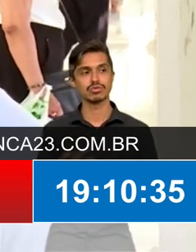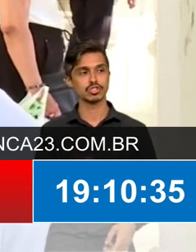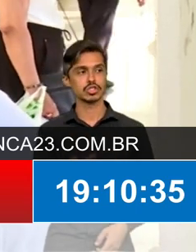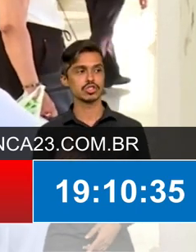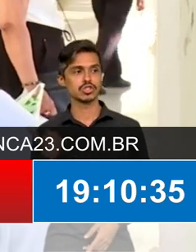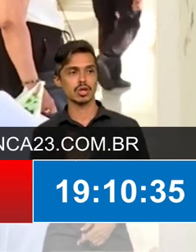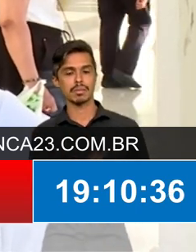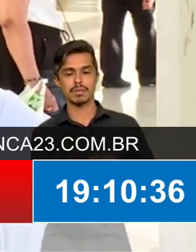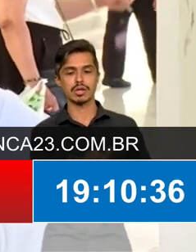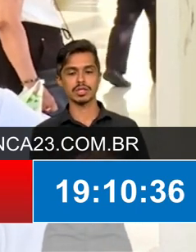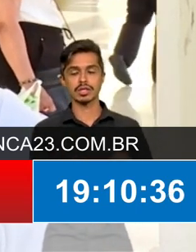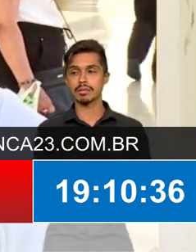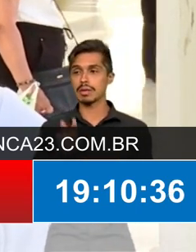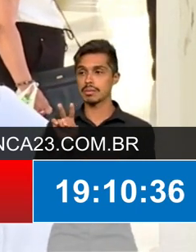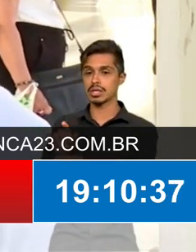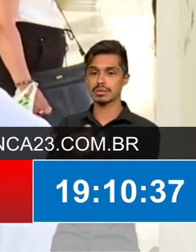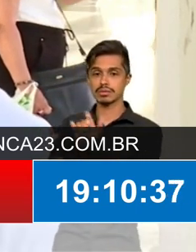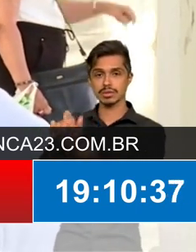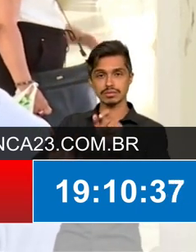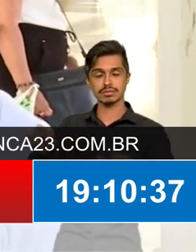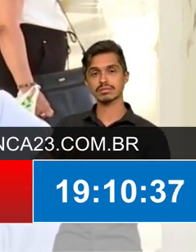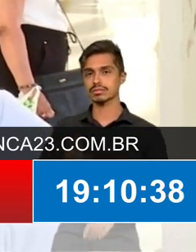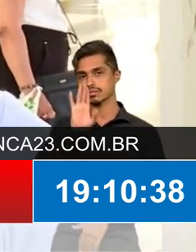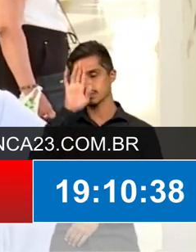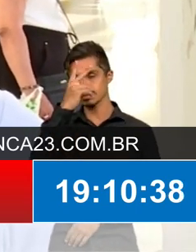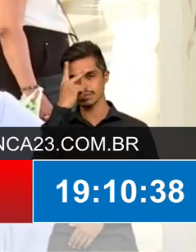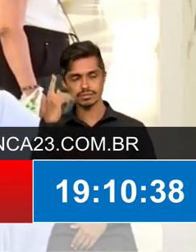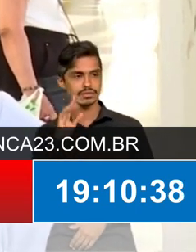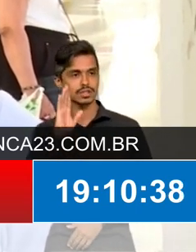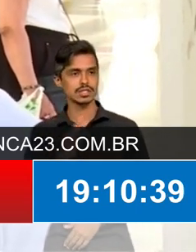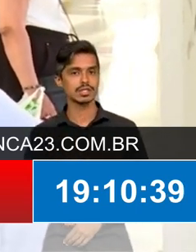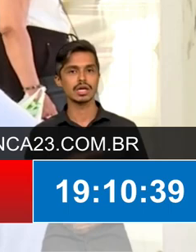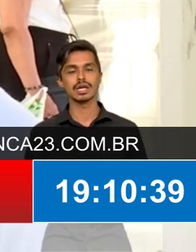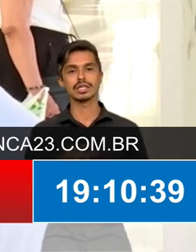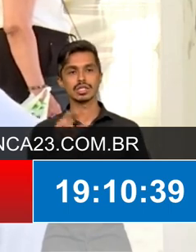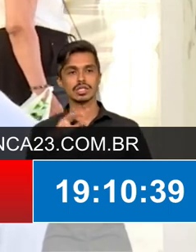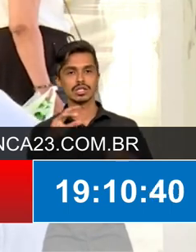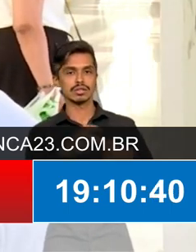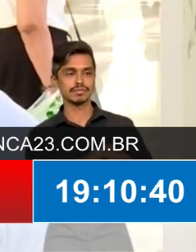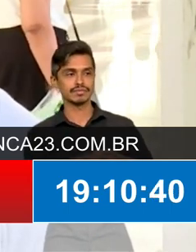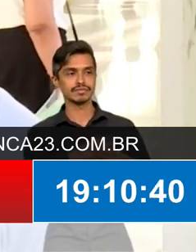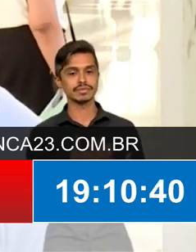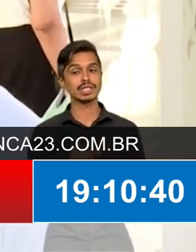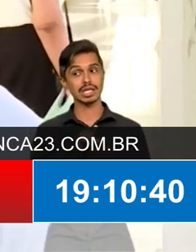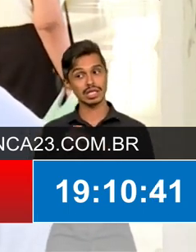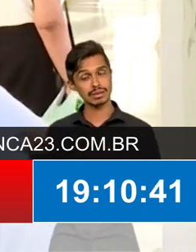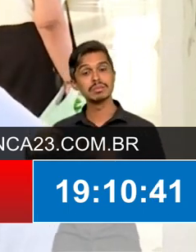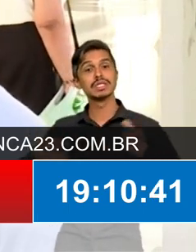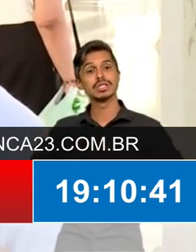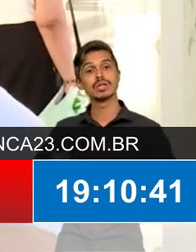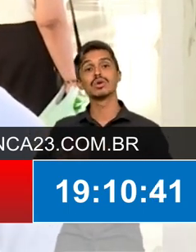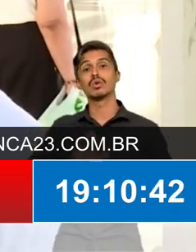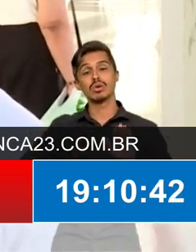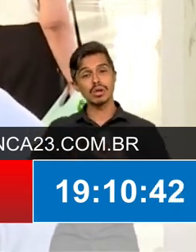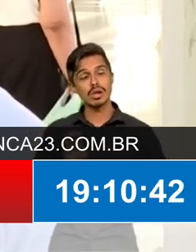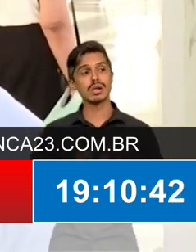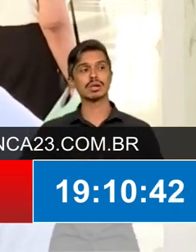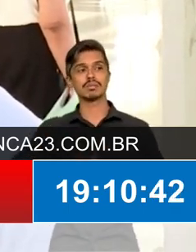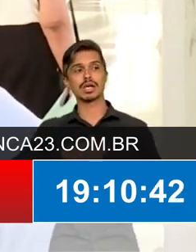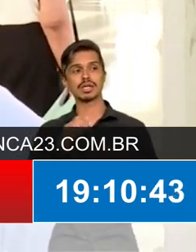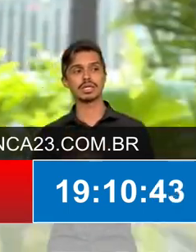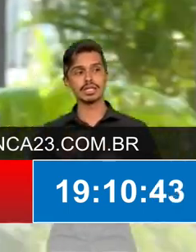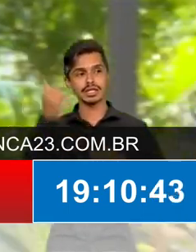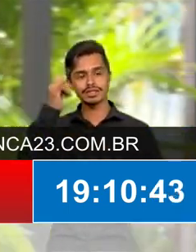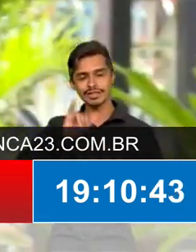se proteger e proteger as pessoas, principalmente as pessoas que já estão de virose. Então elas deveriam usar máscara para não passar para